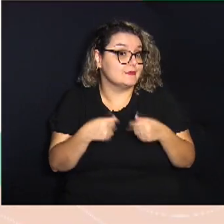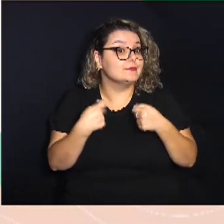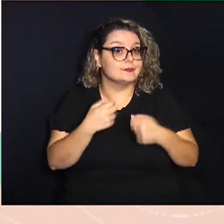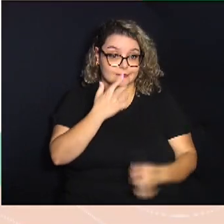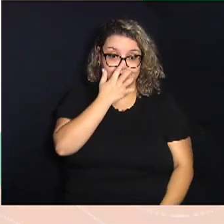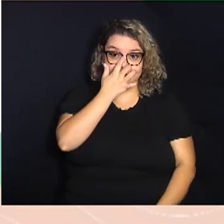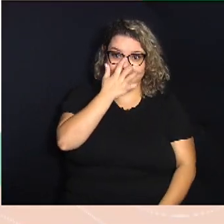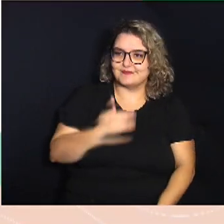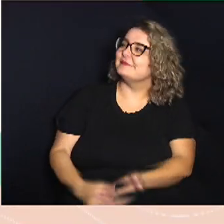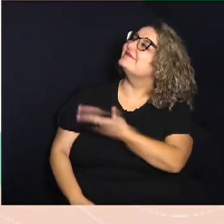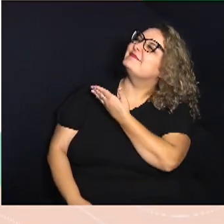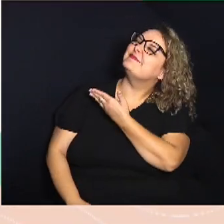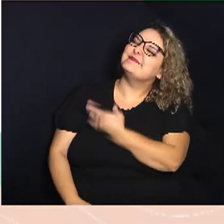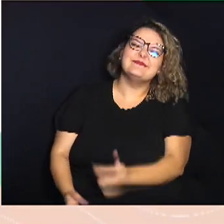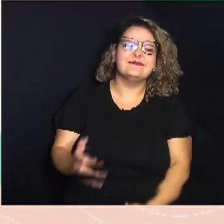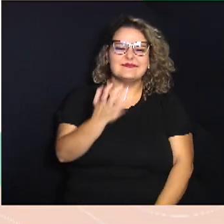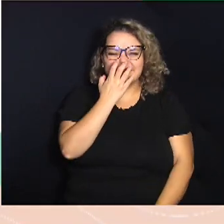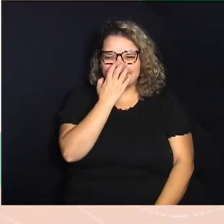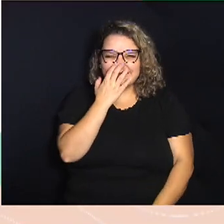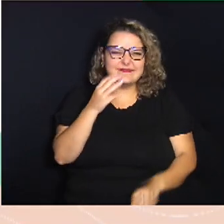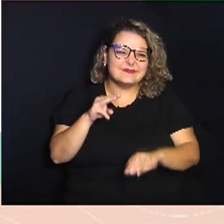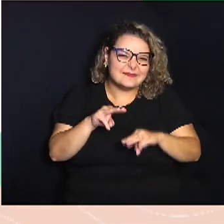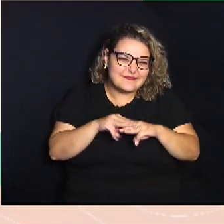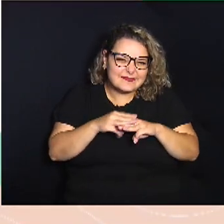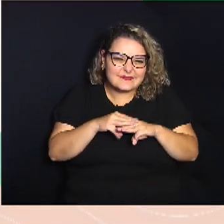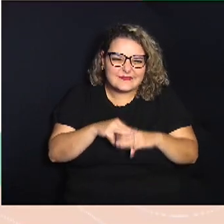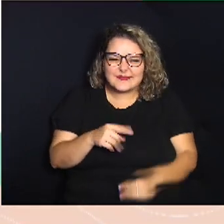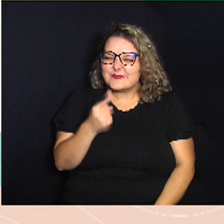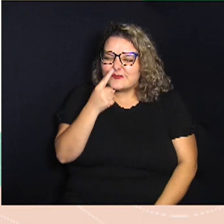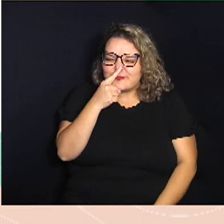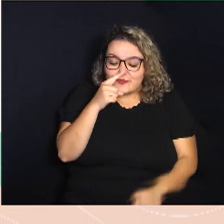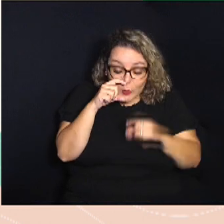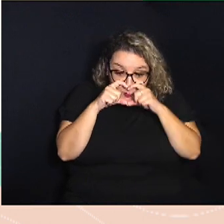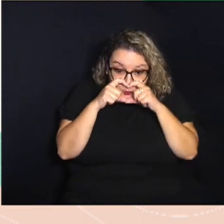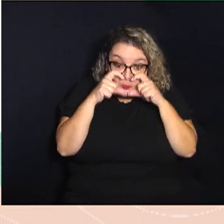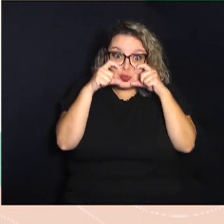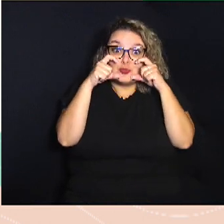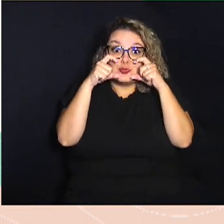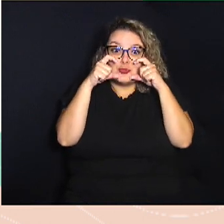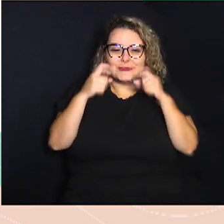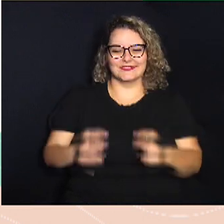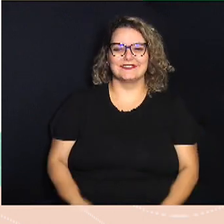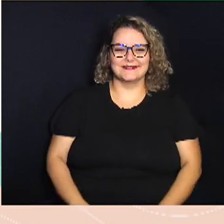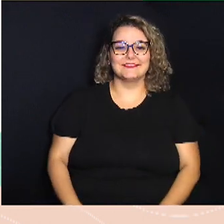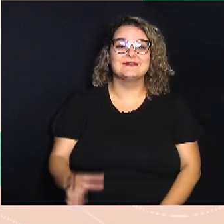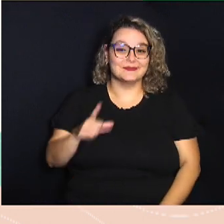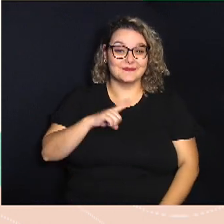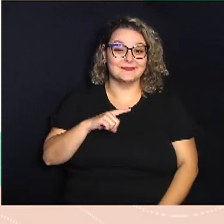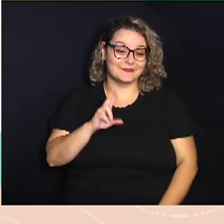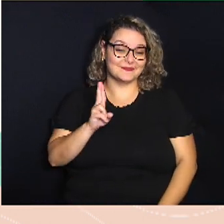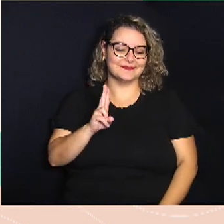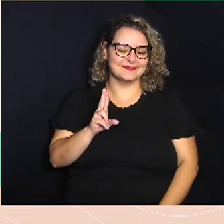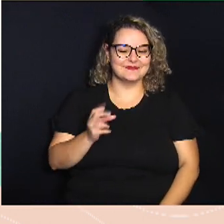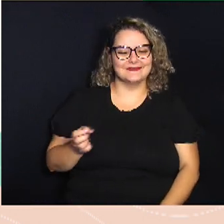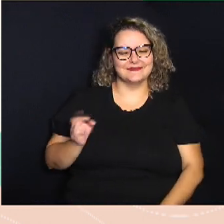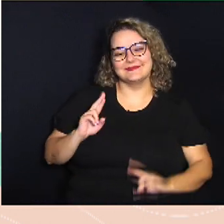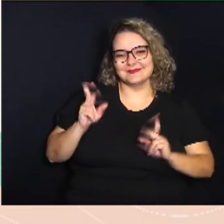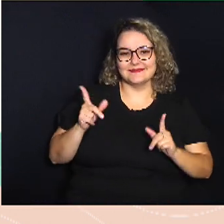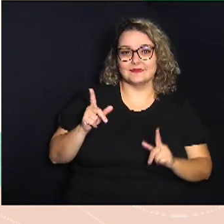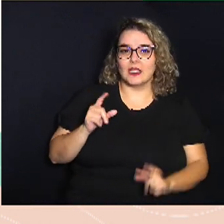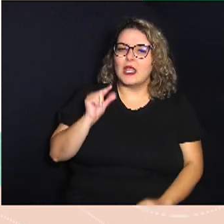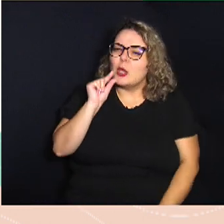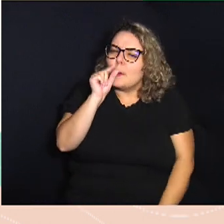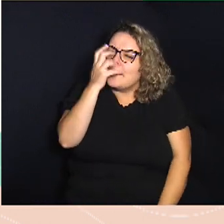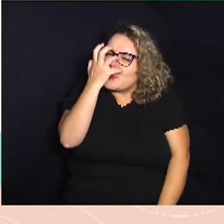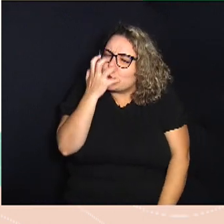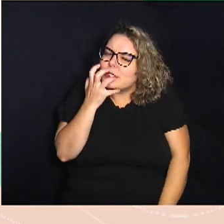Bitoca é um cachorro caramelo com um super focinho, mas que apesar de ter um nome engraçado, é um pouquinho bravinho.